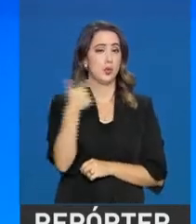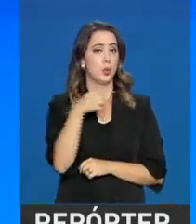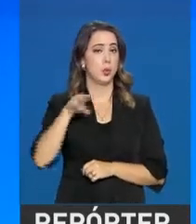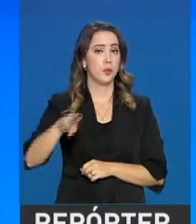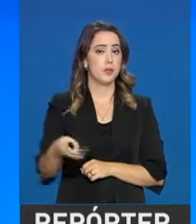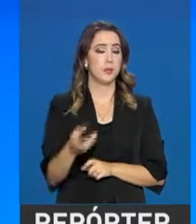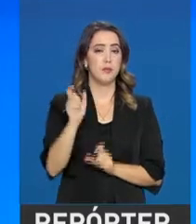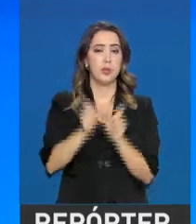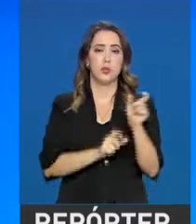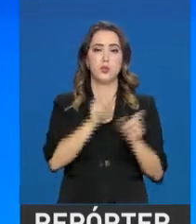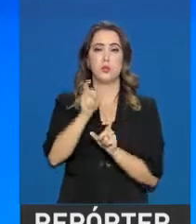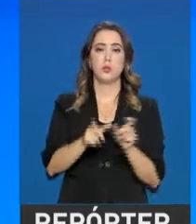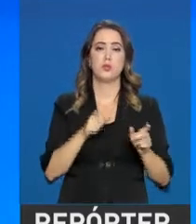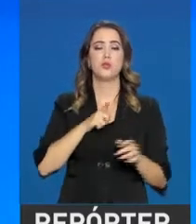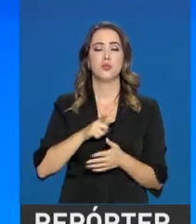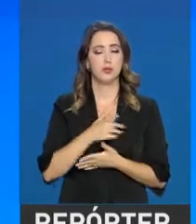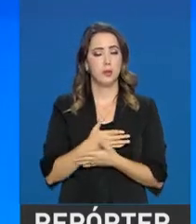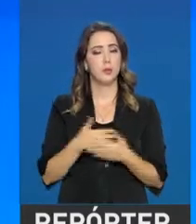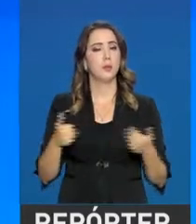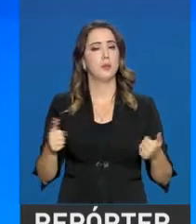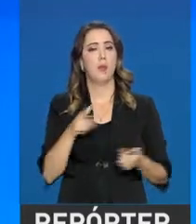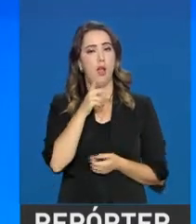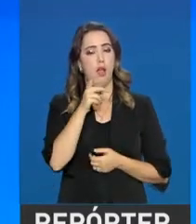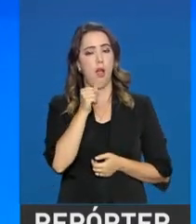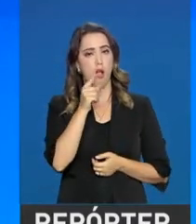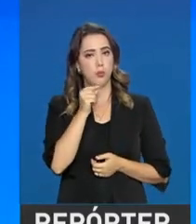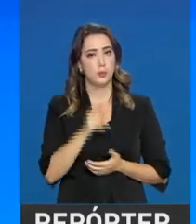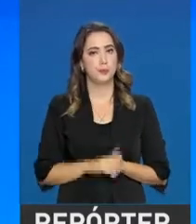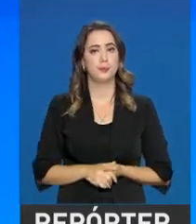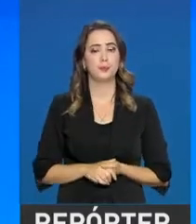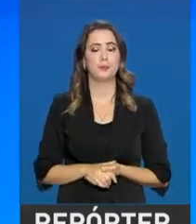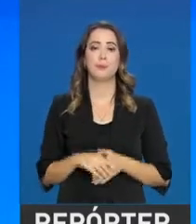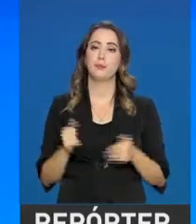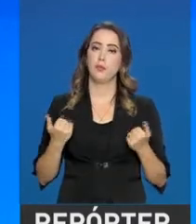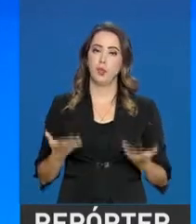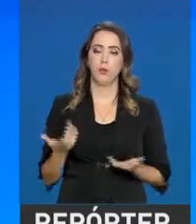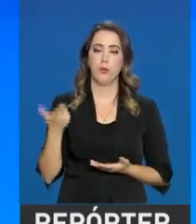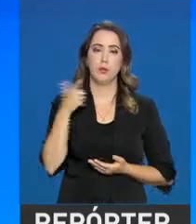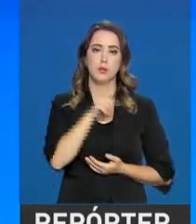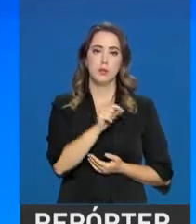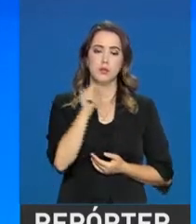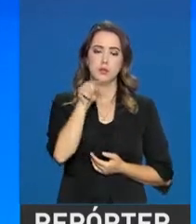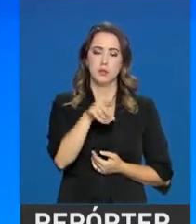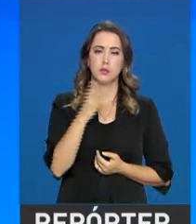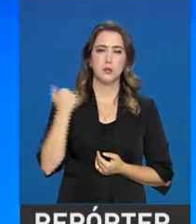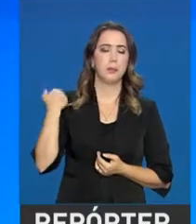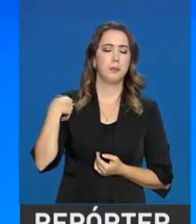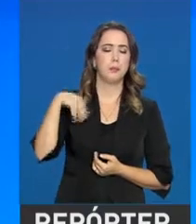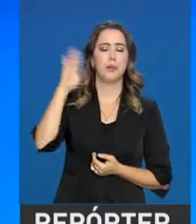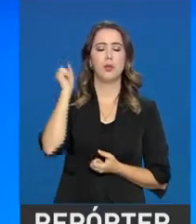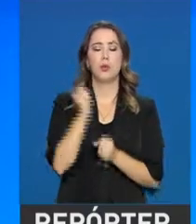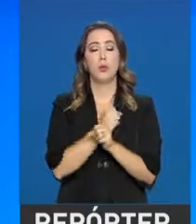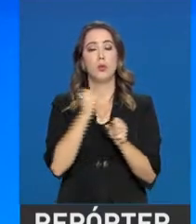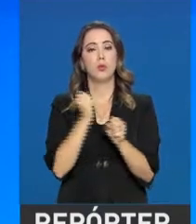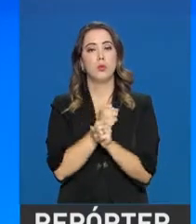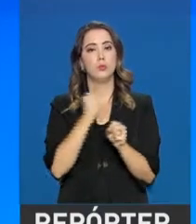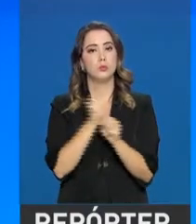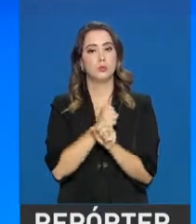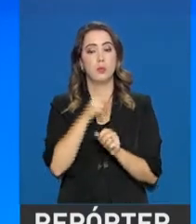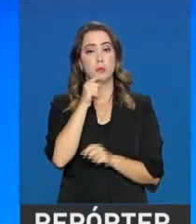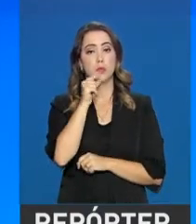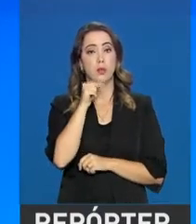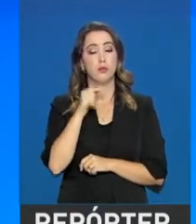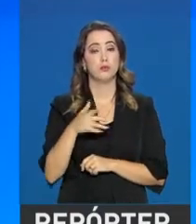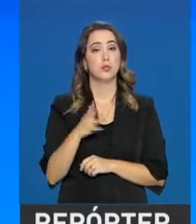milhões de brasileiros no Nordeste do país. E ao realizar essa, que é a maior obra da infraestrutura hídrica